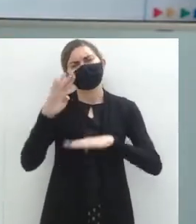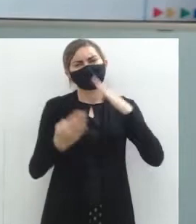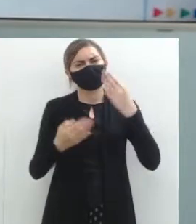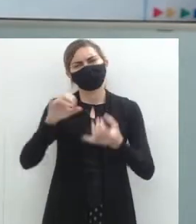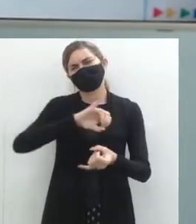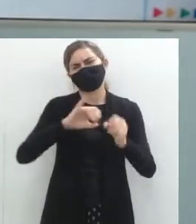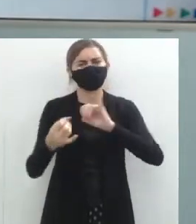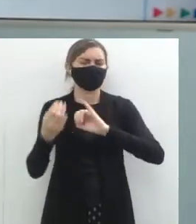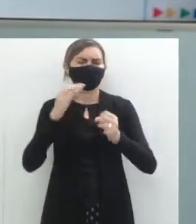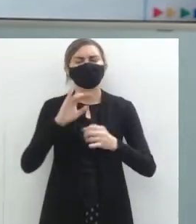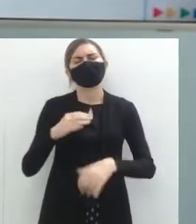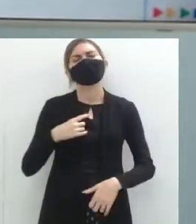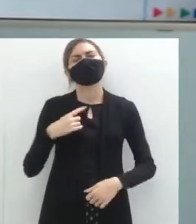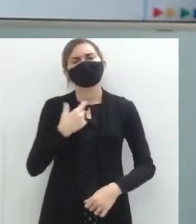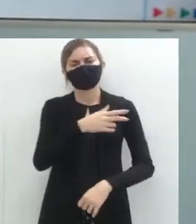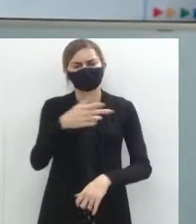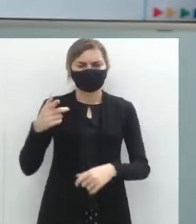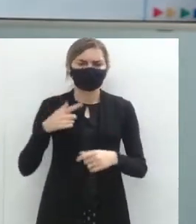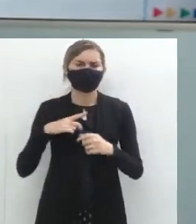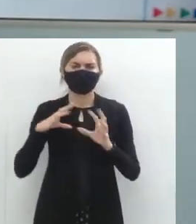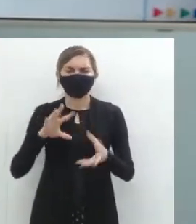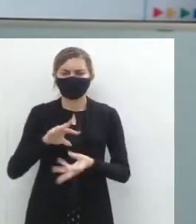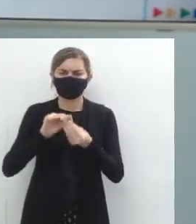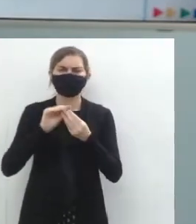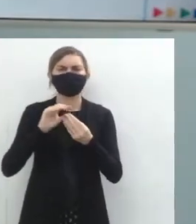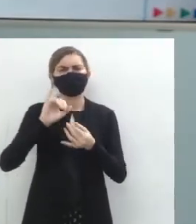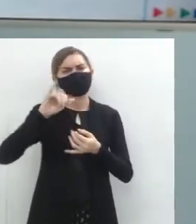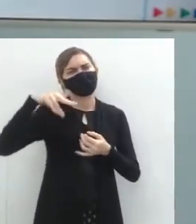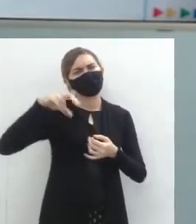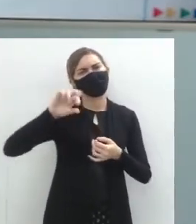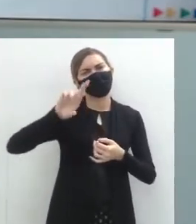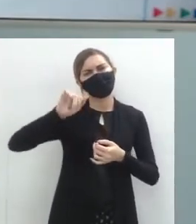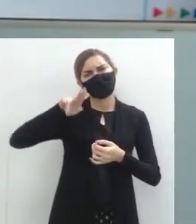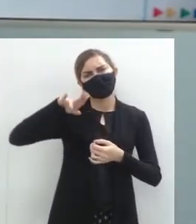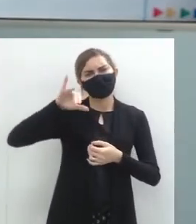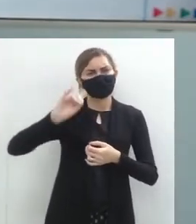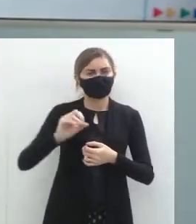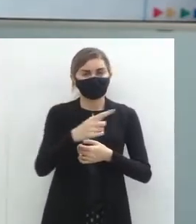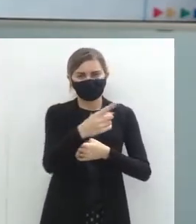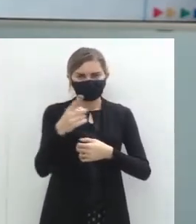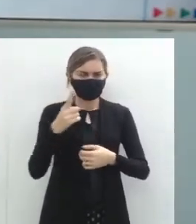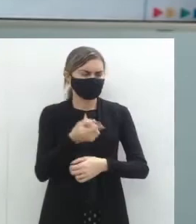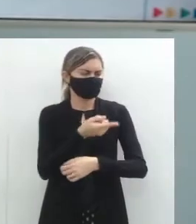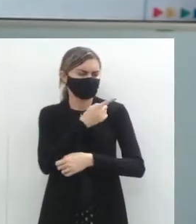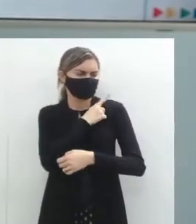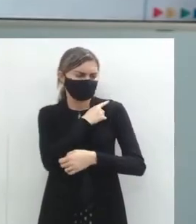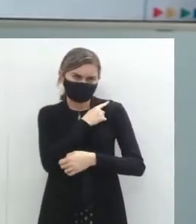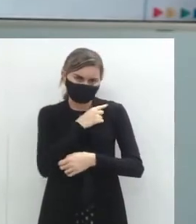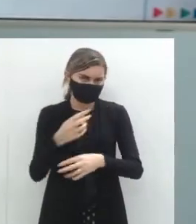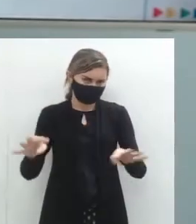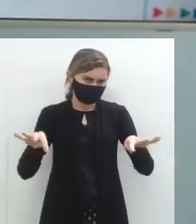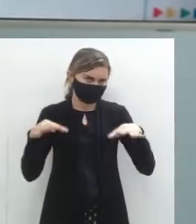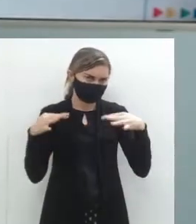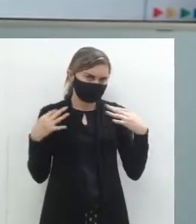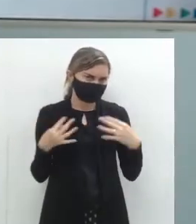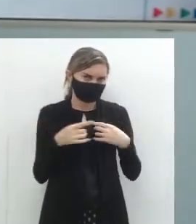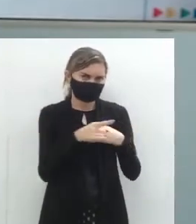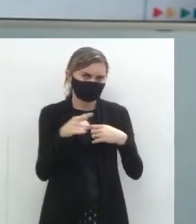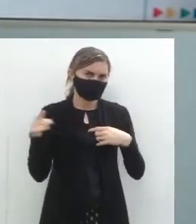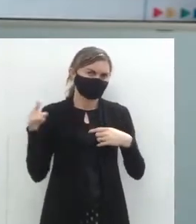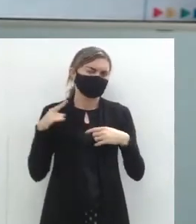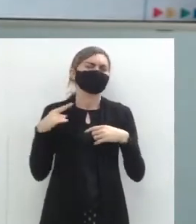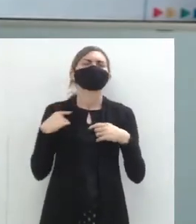que a gente está trabalhando essa parte de compostos inorgânicos. E vocês que são primeiros anistas, aí, olhem para mim, vocês vão